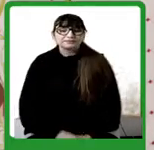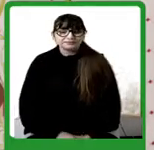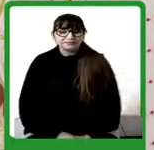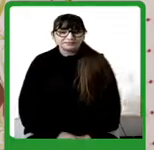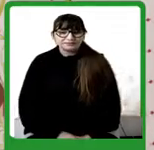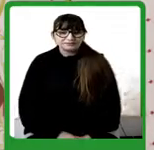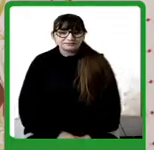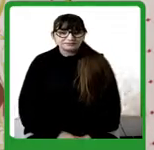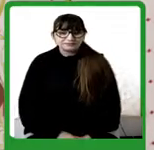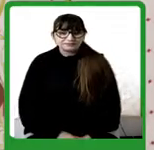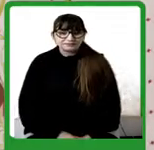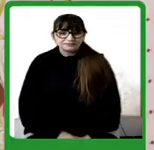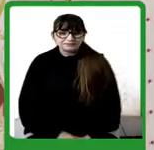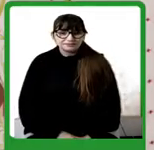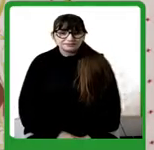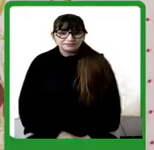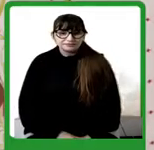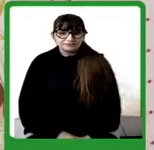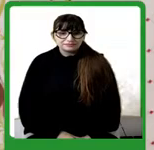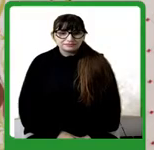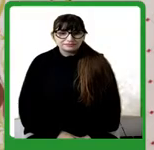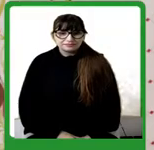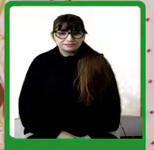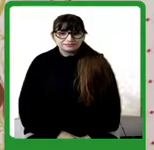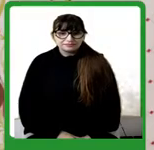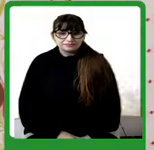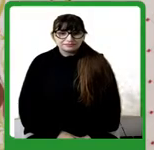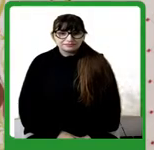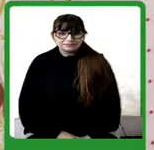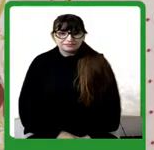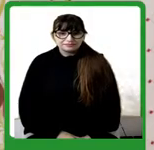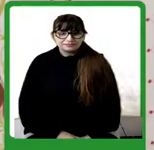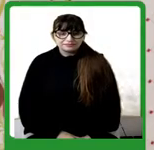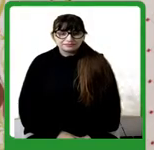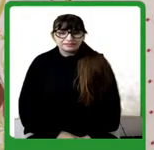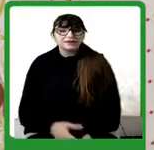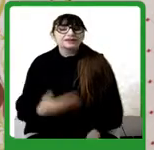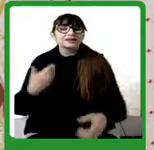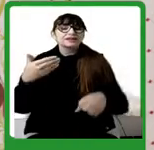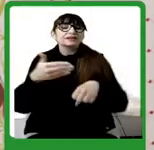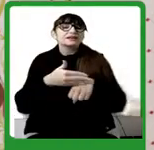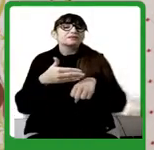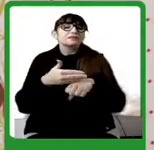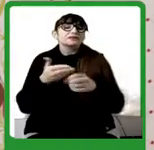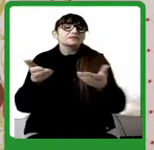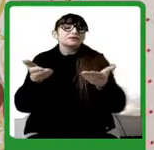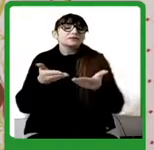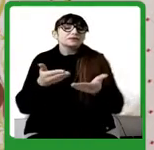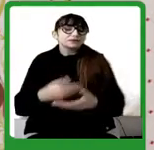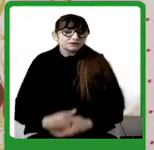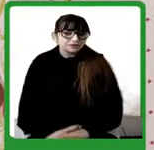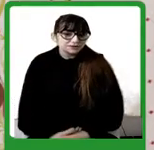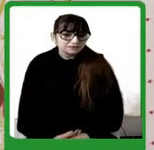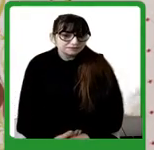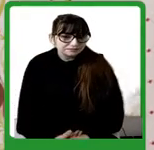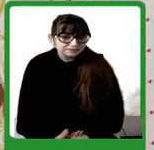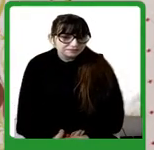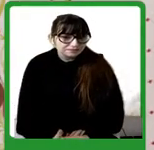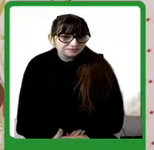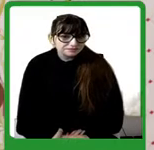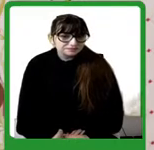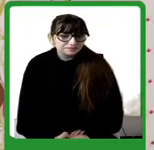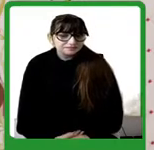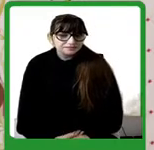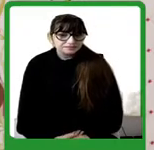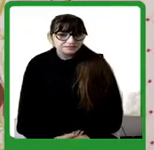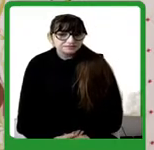Ai, gente, o que mais que vocês têm para me falar? Quem que tá participando com nós? Vamos ver. Vamos ver. A